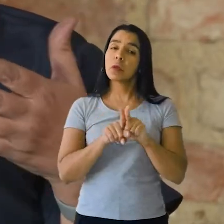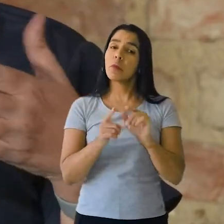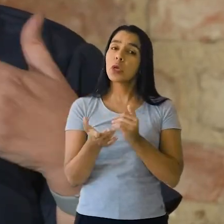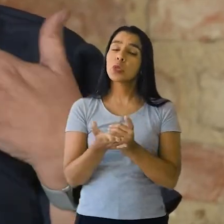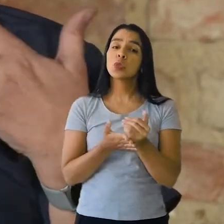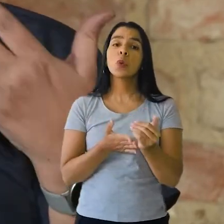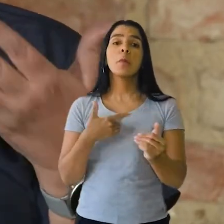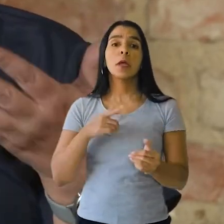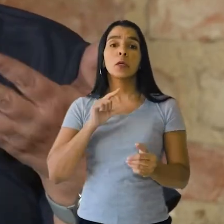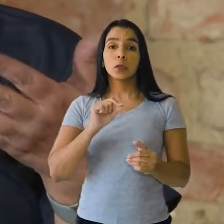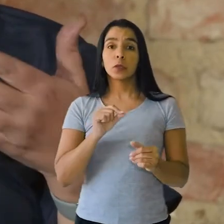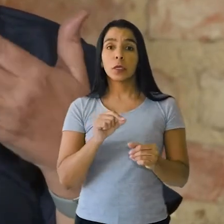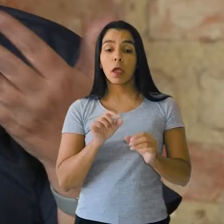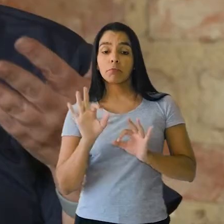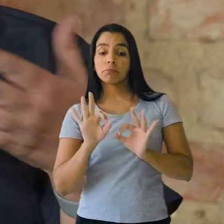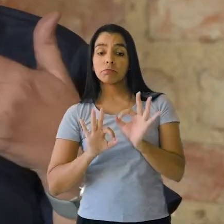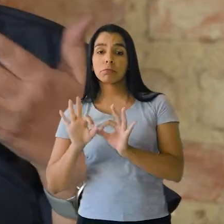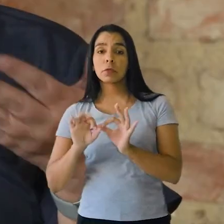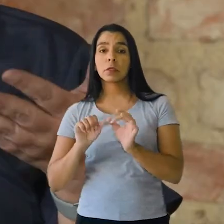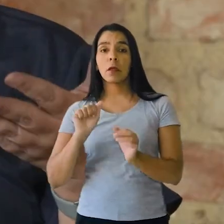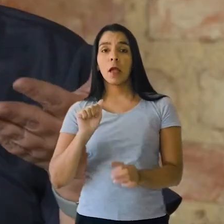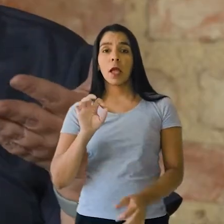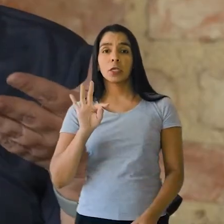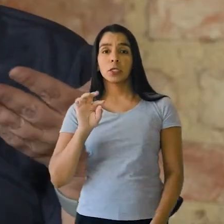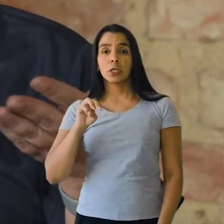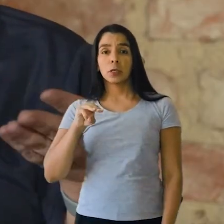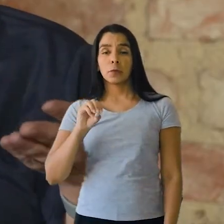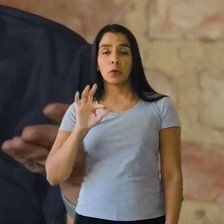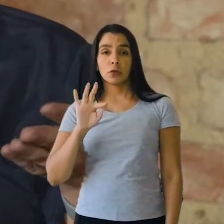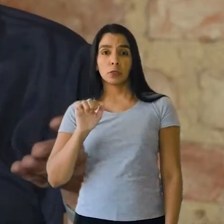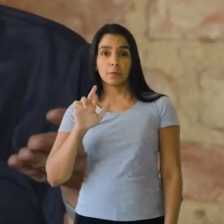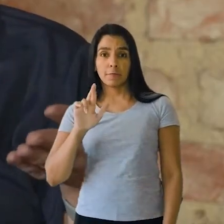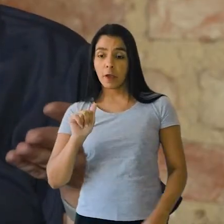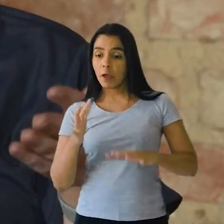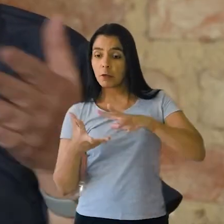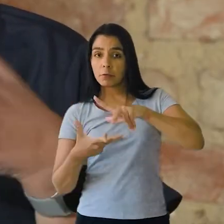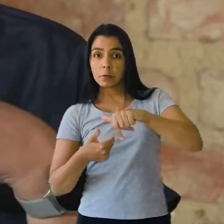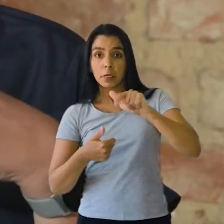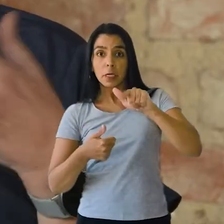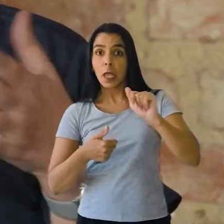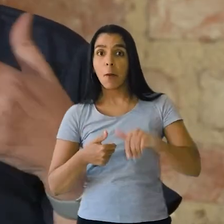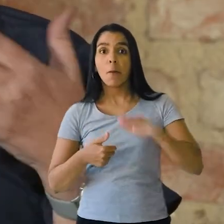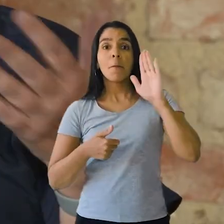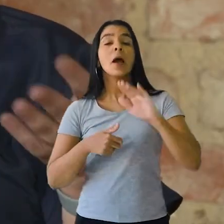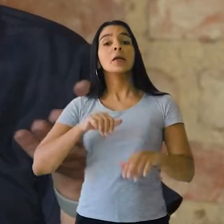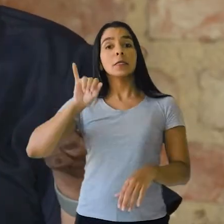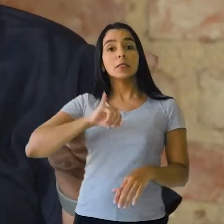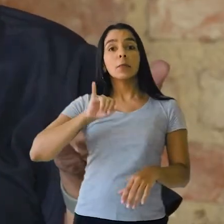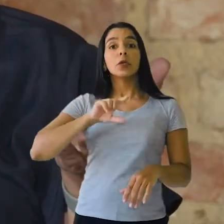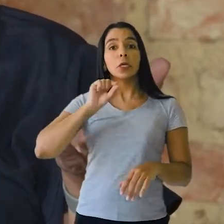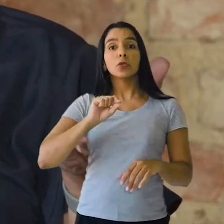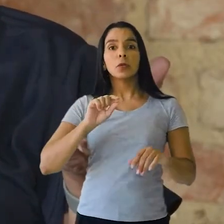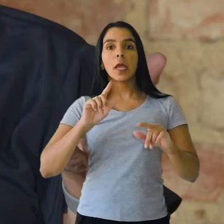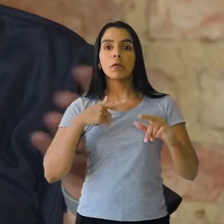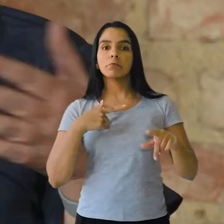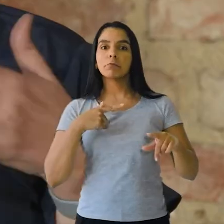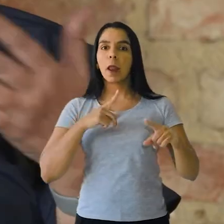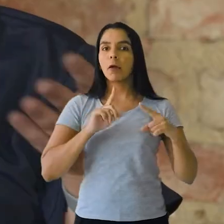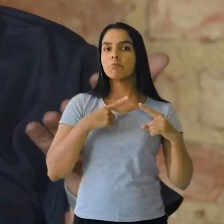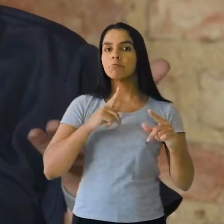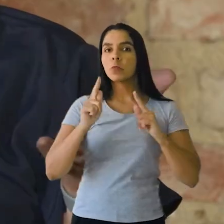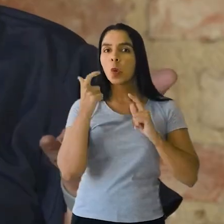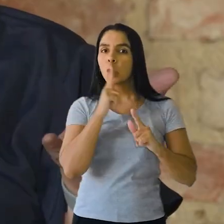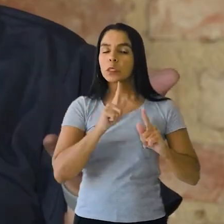inicial, justamente quando também se inicia a formação da atmosfera terrestre, que é um dos compartimentos mais importantes